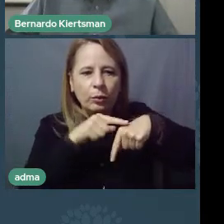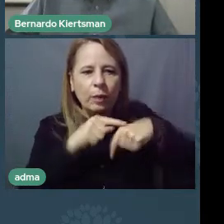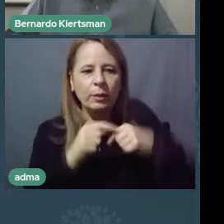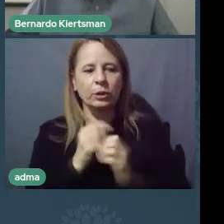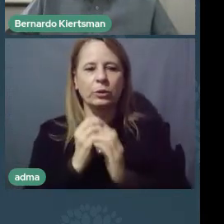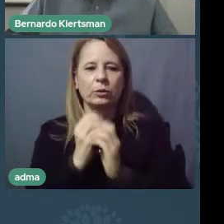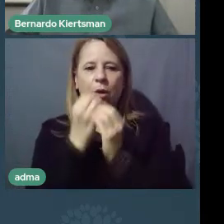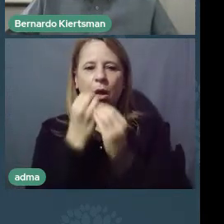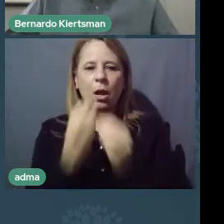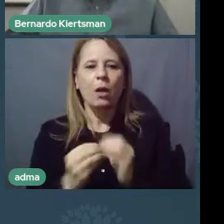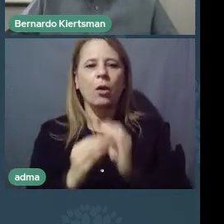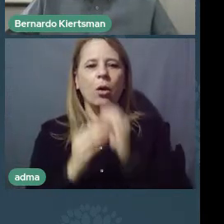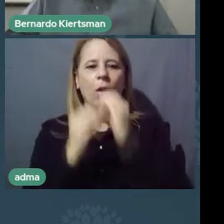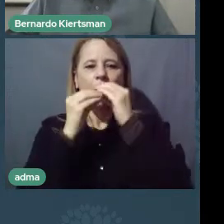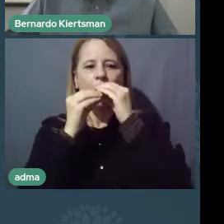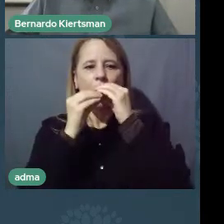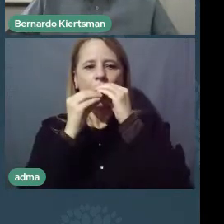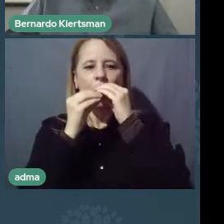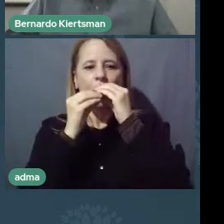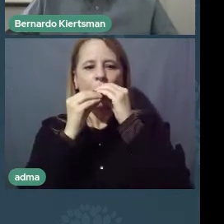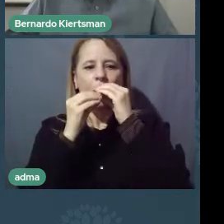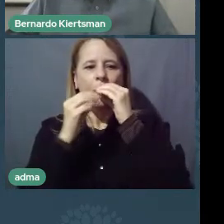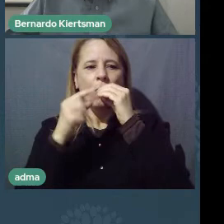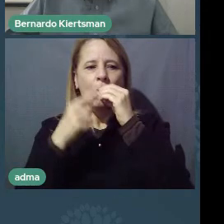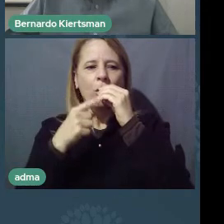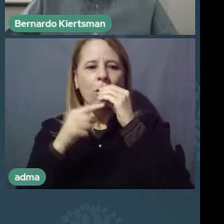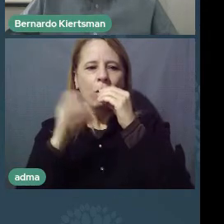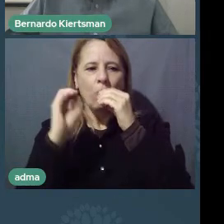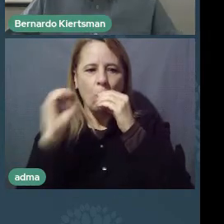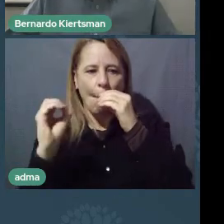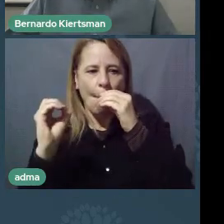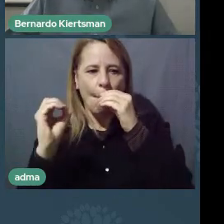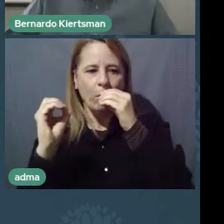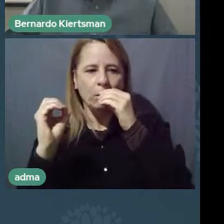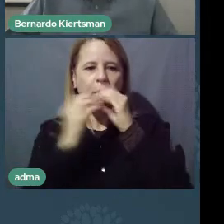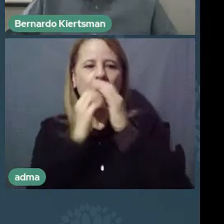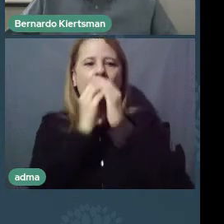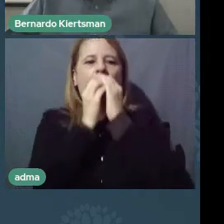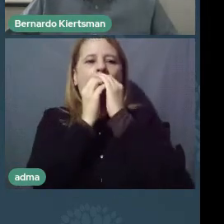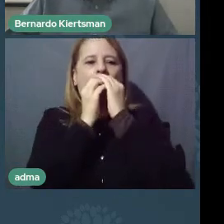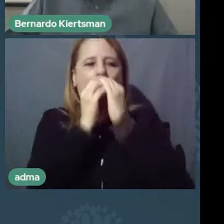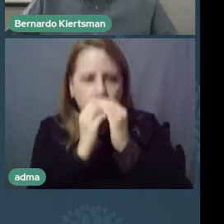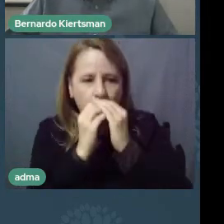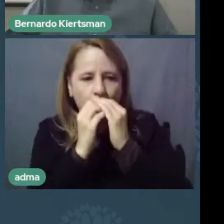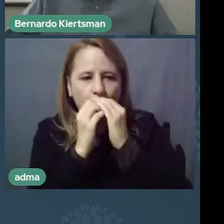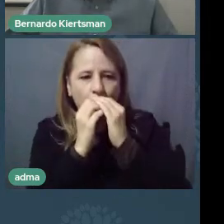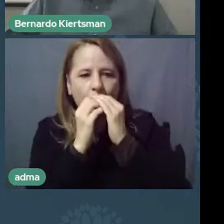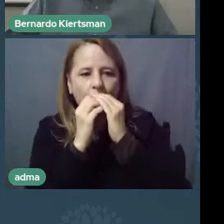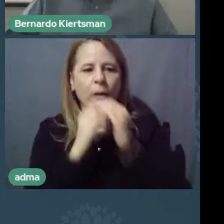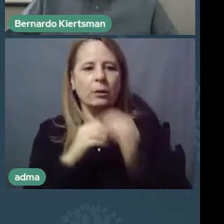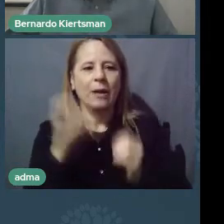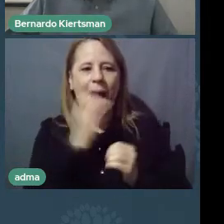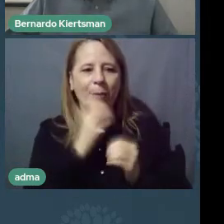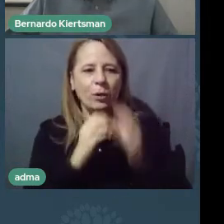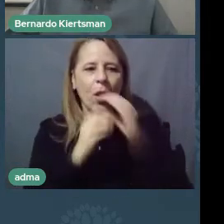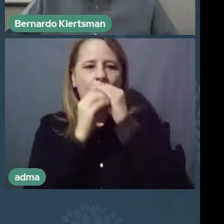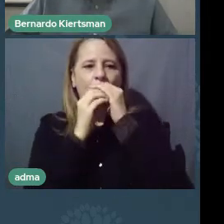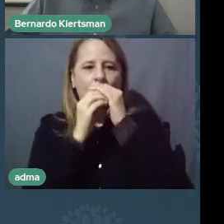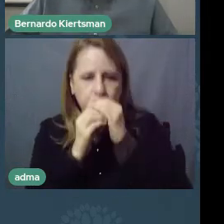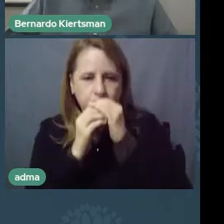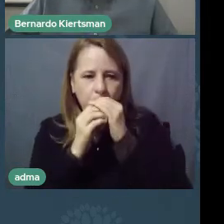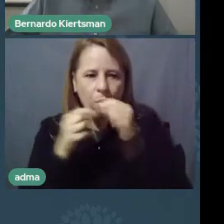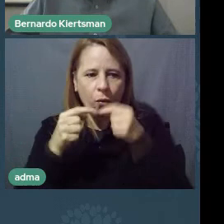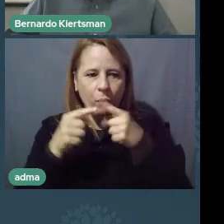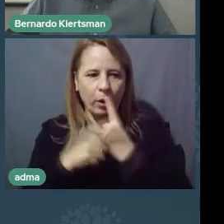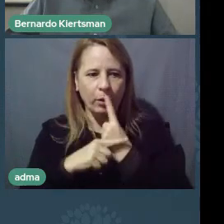coloca a setinha no 0, assopra de uma forma rápida e intensa,